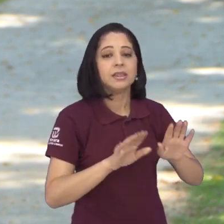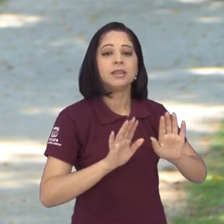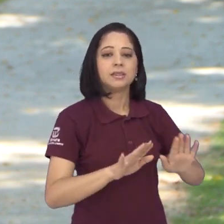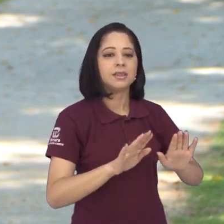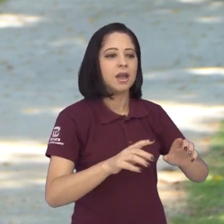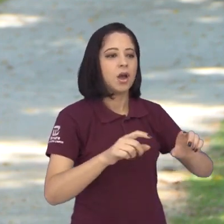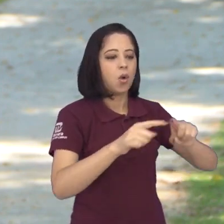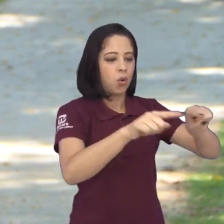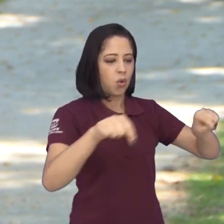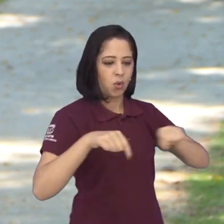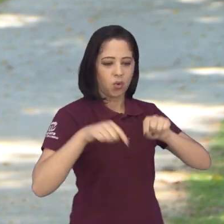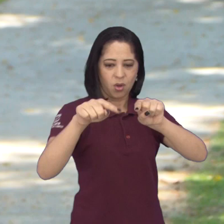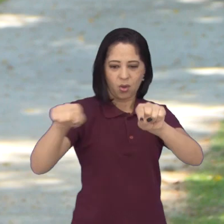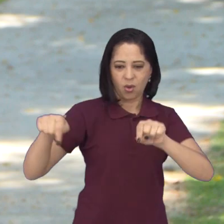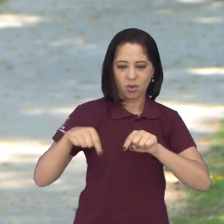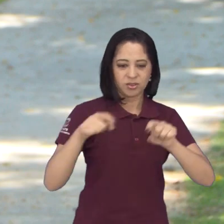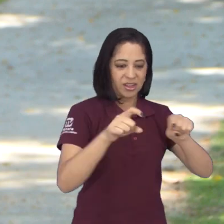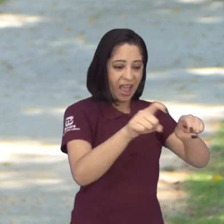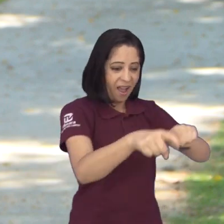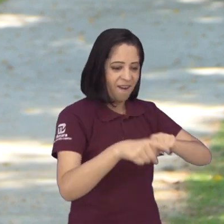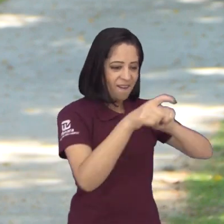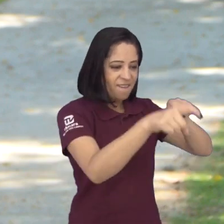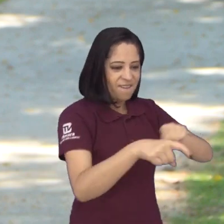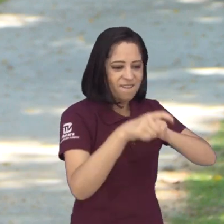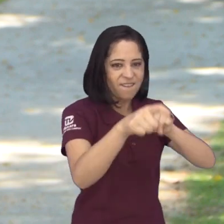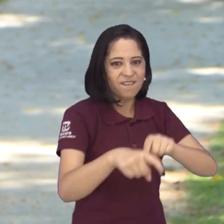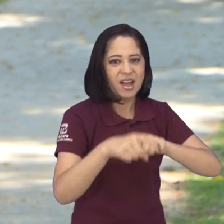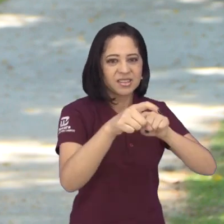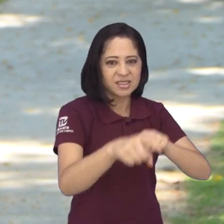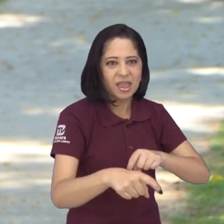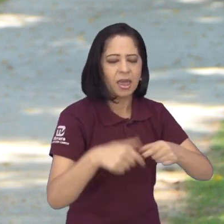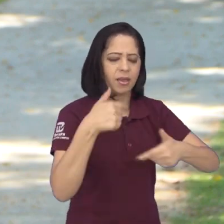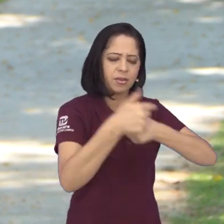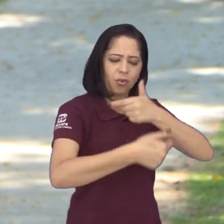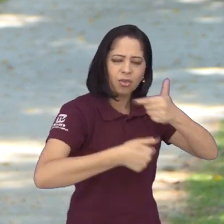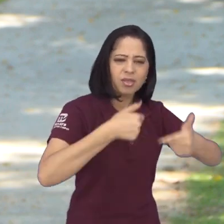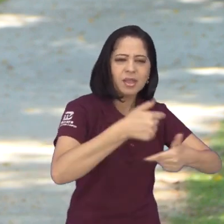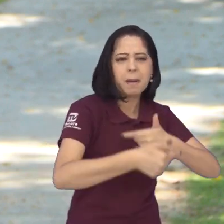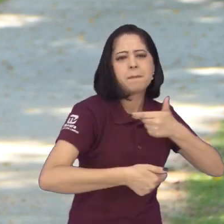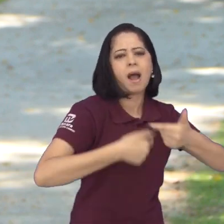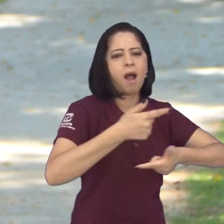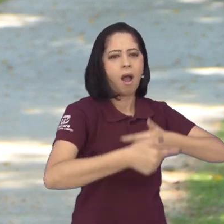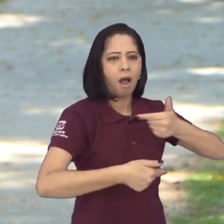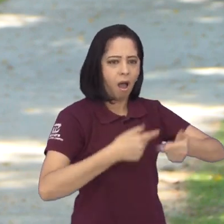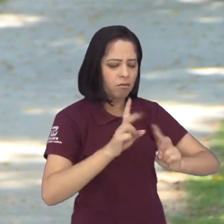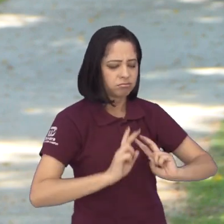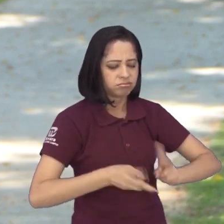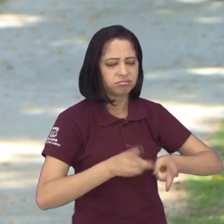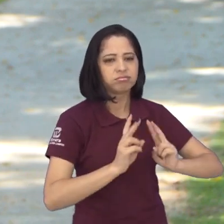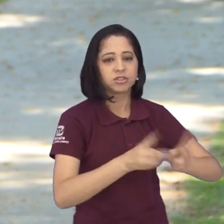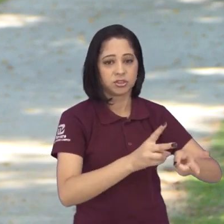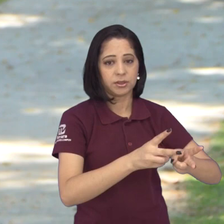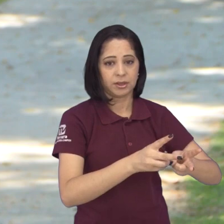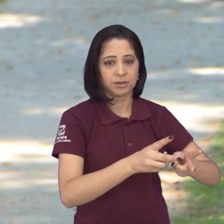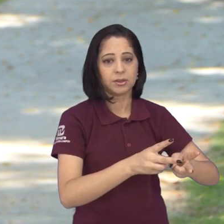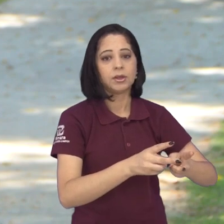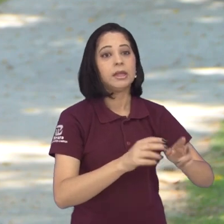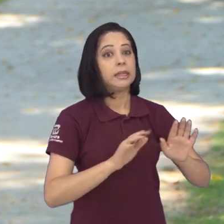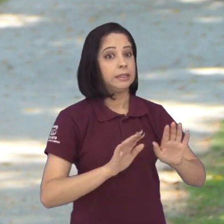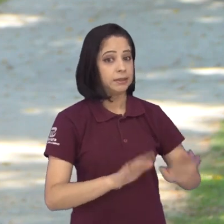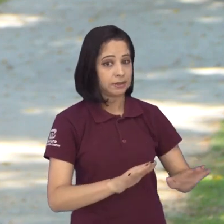tipos de plantações lá também. Então as fazendas mantinham sua labuta, seu